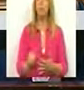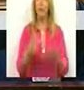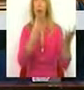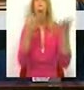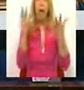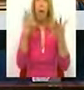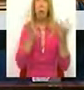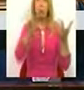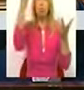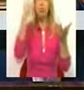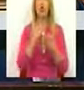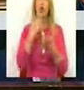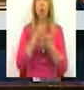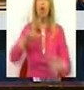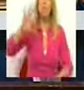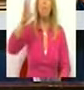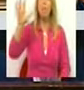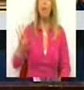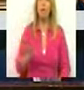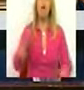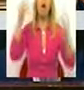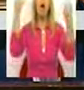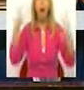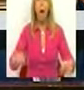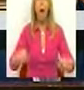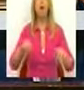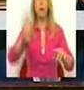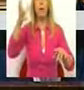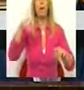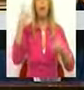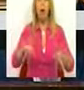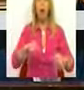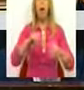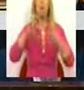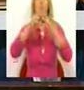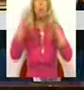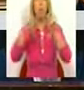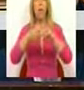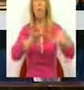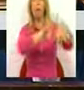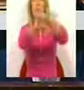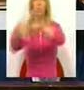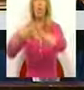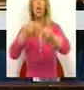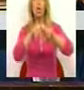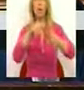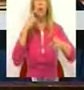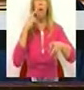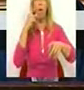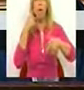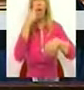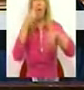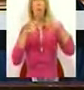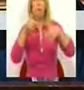escolas deste país, onde há recorrentes problemas de vandalismo e onde a geringonça não faz nada. Se